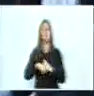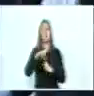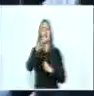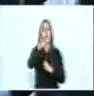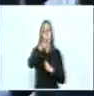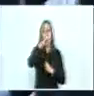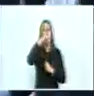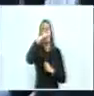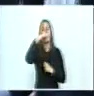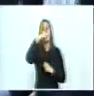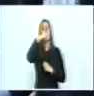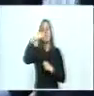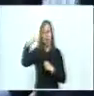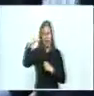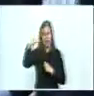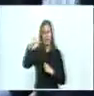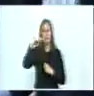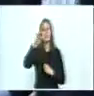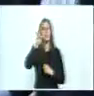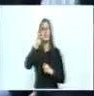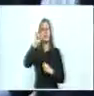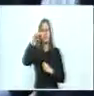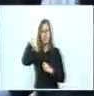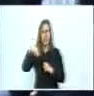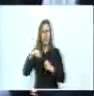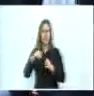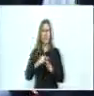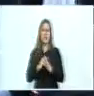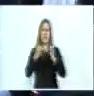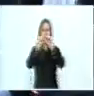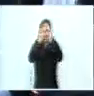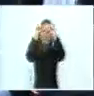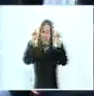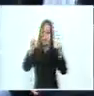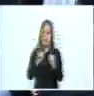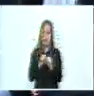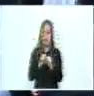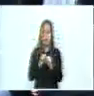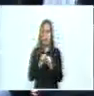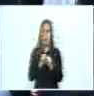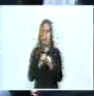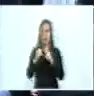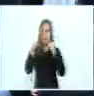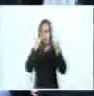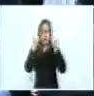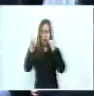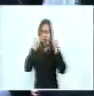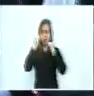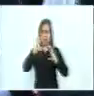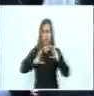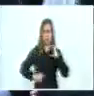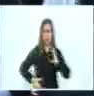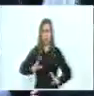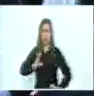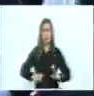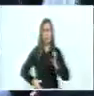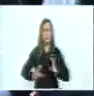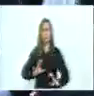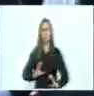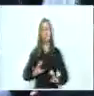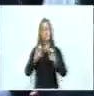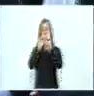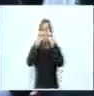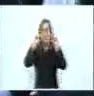E-SIC, Sistema Eletrônico do Serviço de Informação ao Cidadão. Através deste